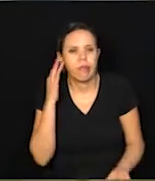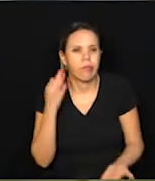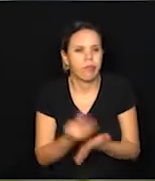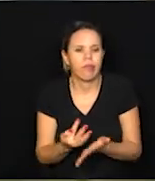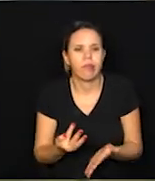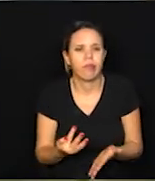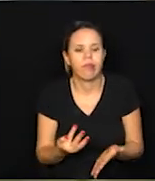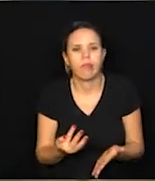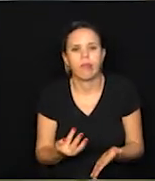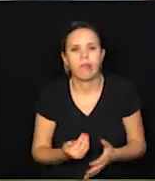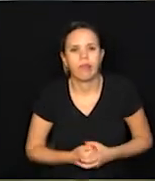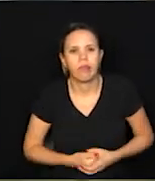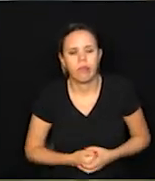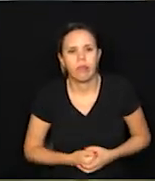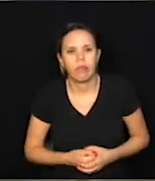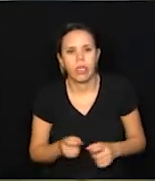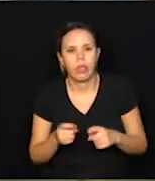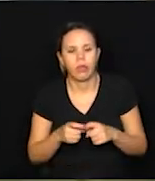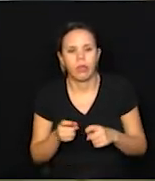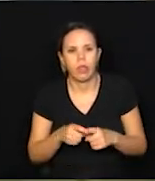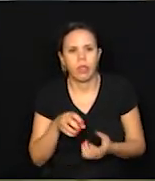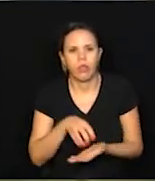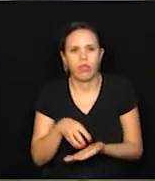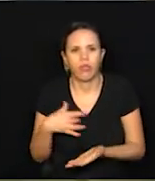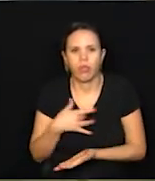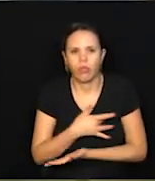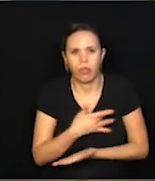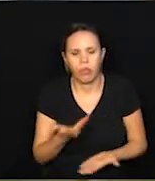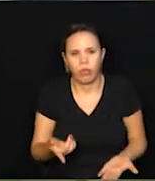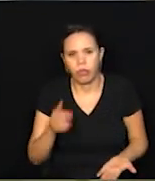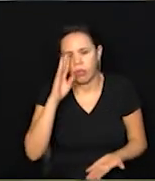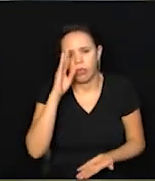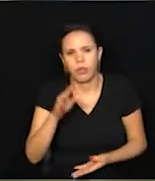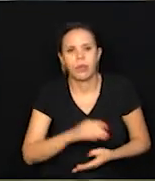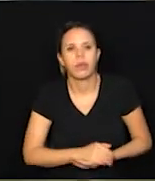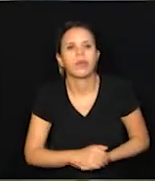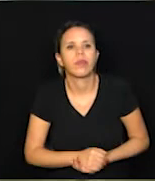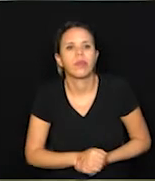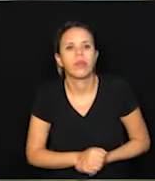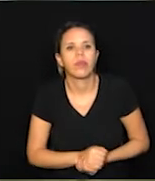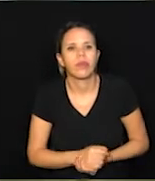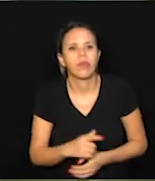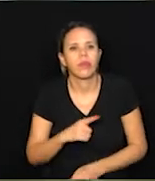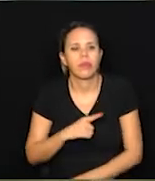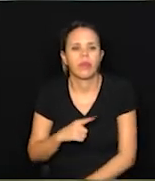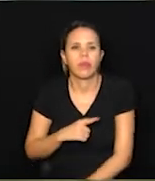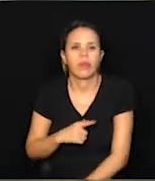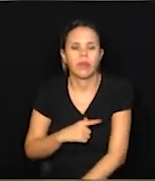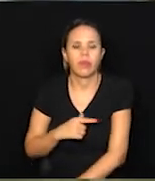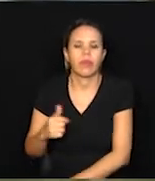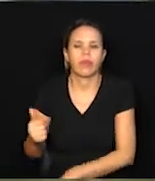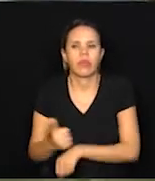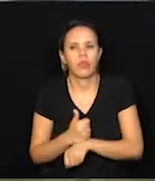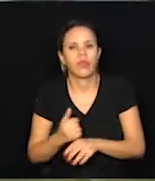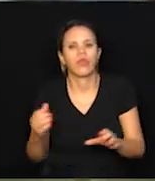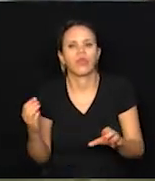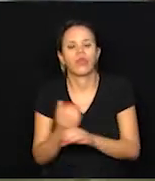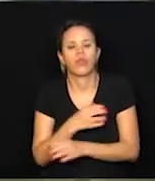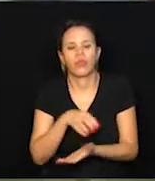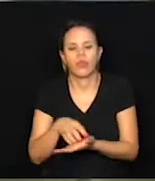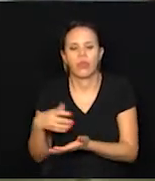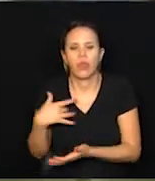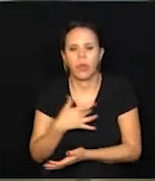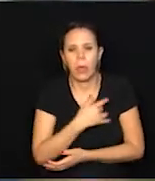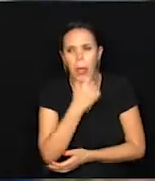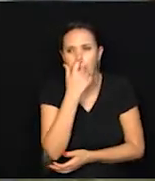se estabelece com o médico no centro de saúde é fundamental, né? E ter uma equipe completa nas unidades de saúde,